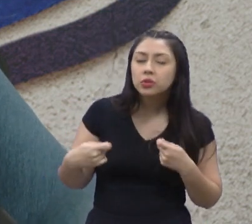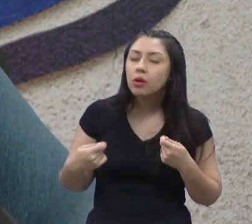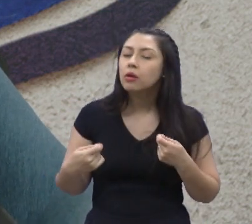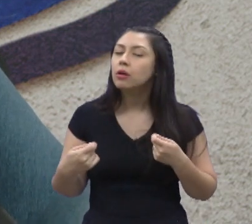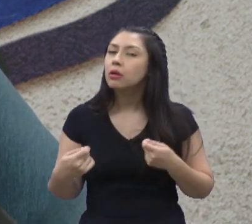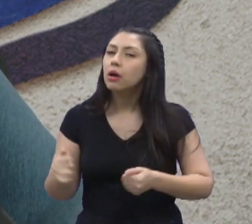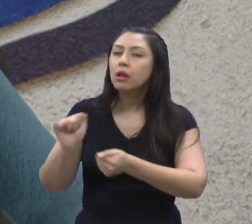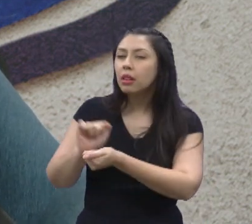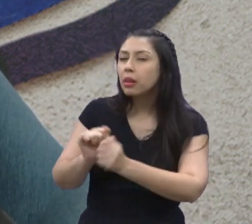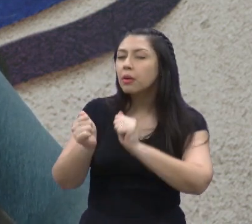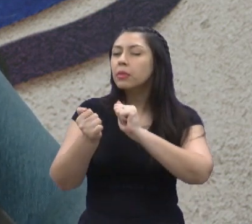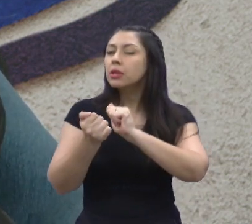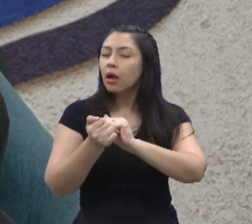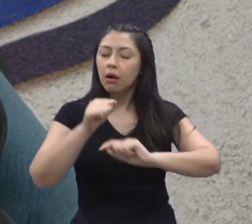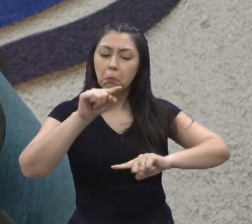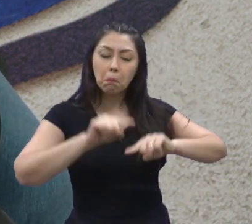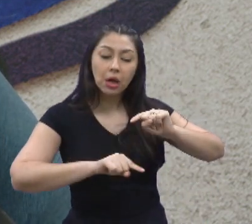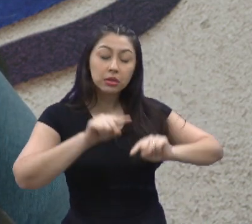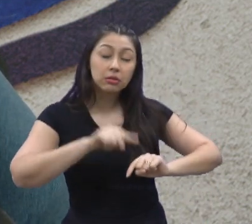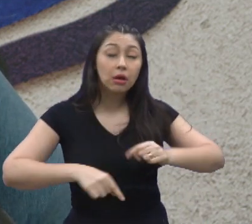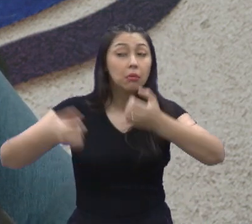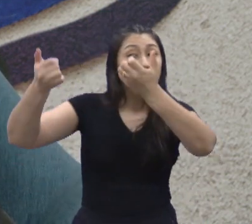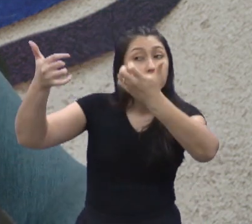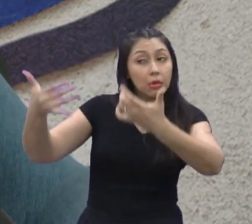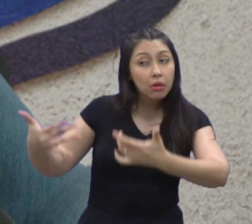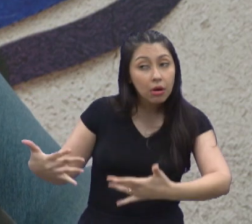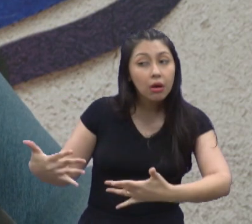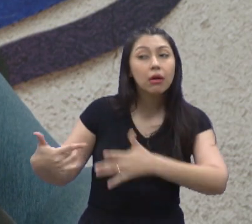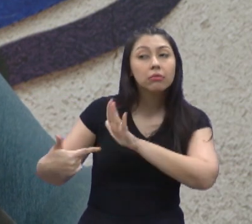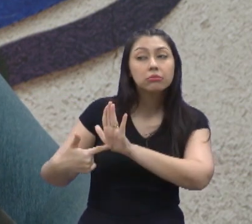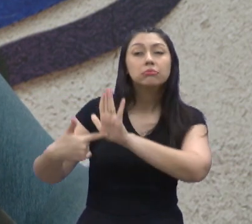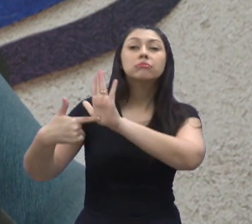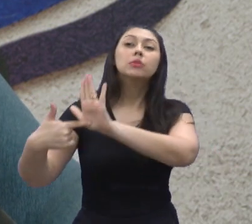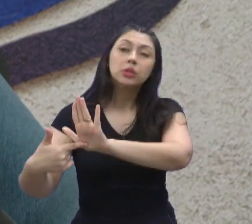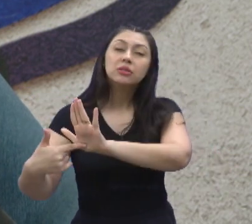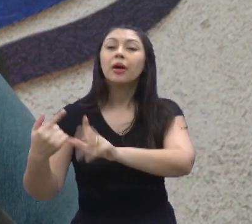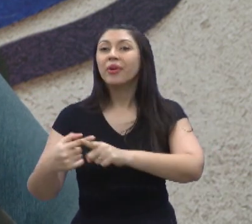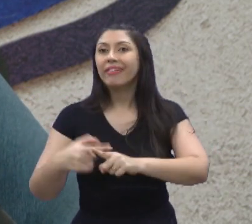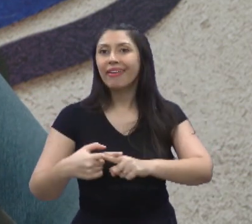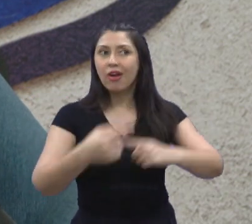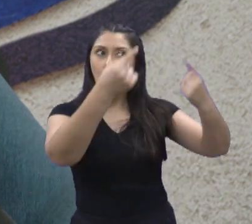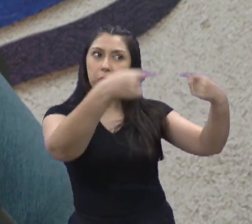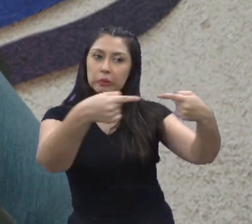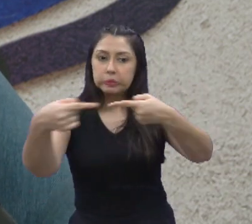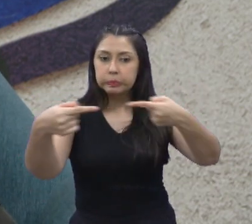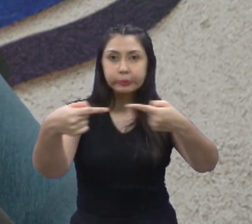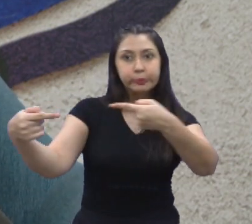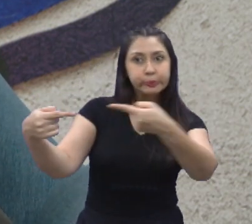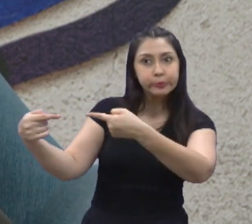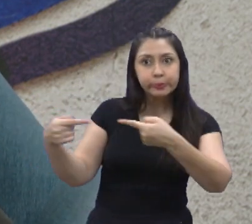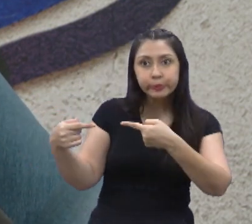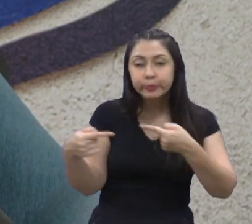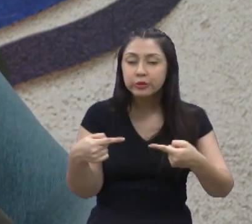poder explicar o produto, como aumentou as concorrências, precisou um pouco da explicação do produto. A gente está